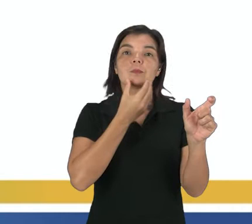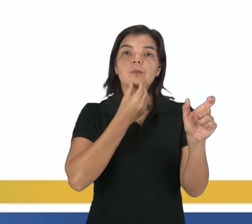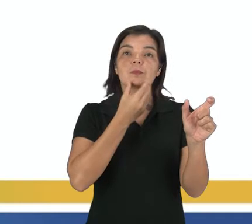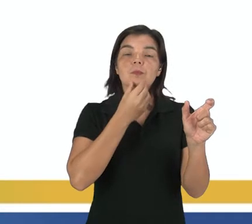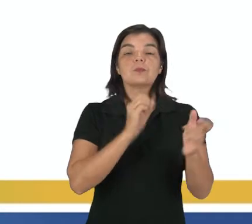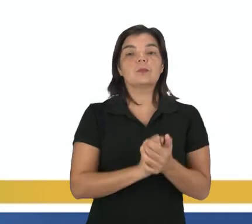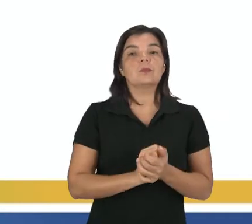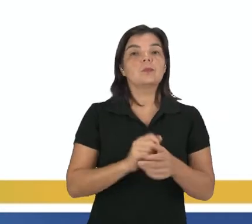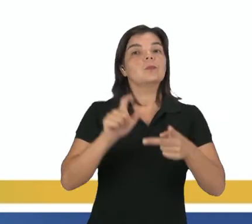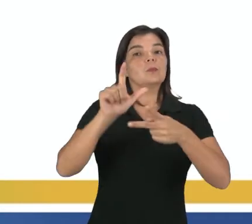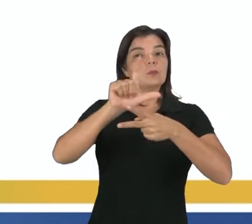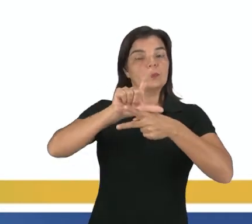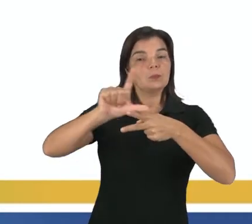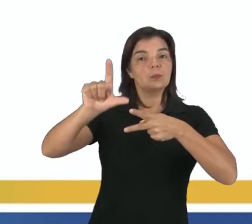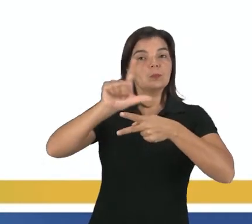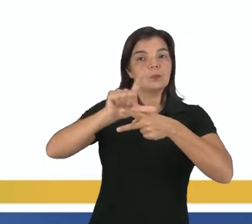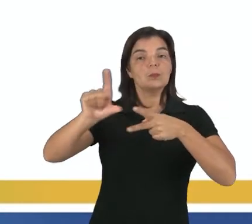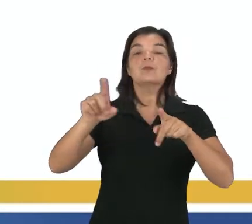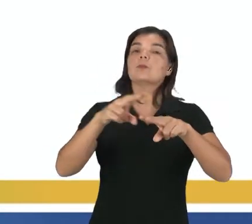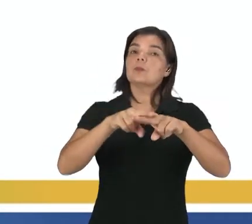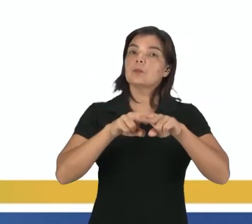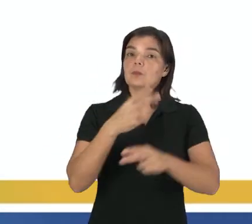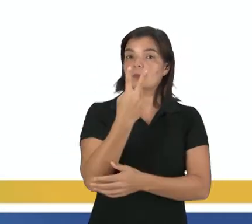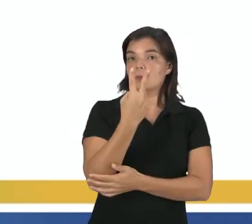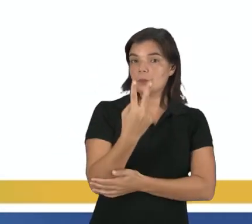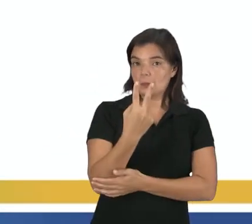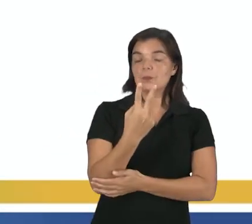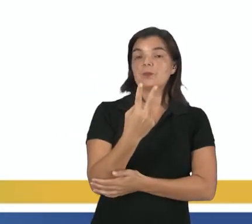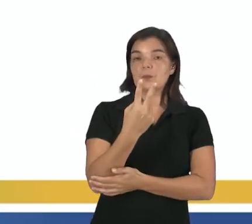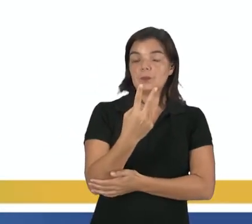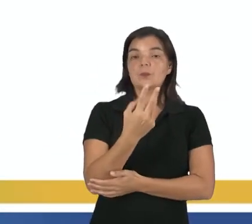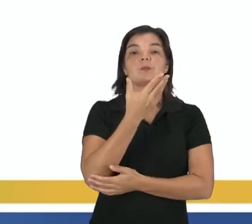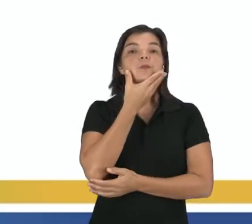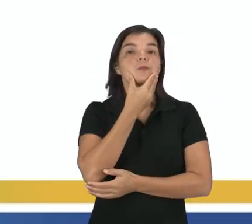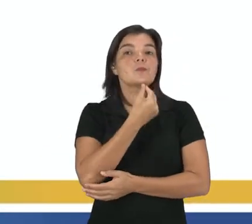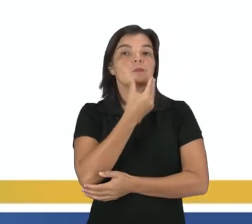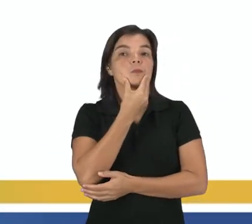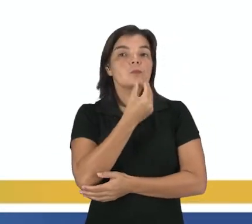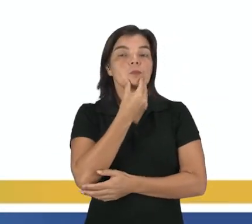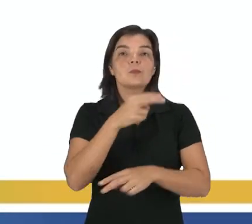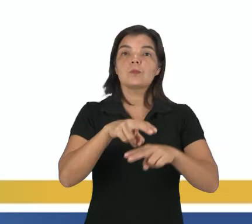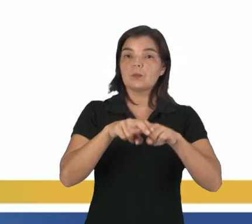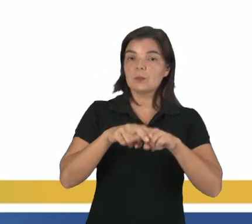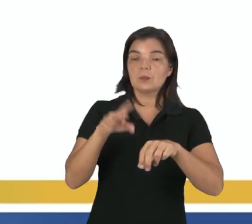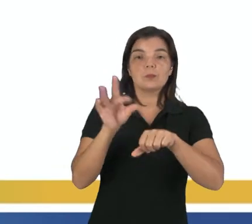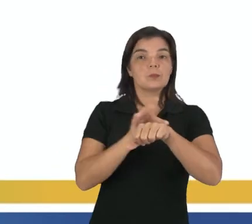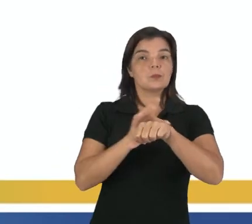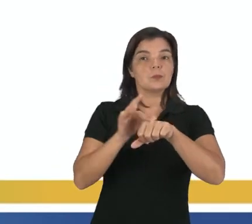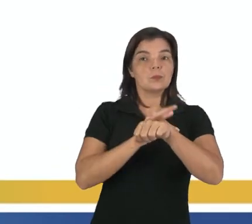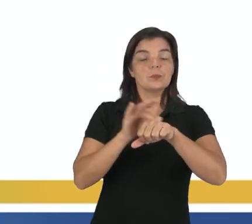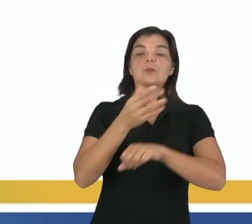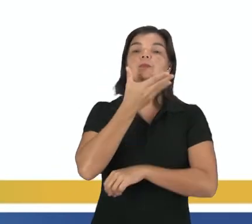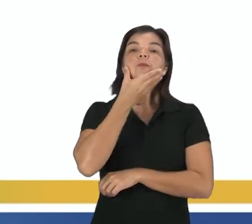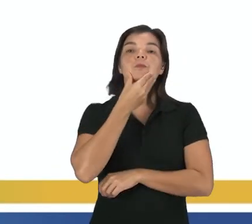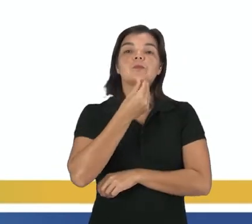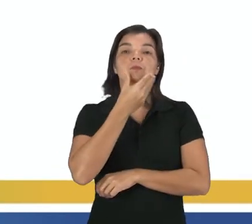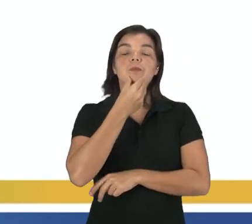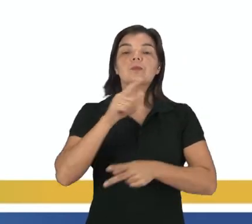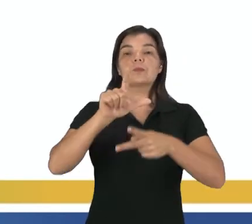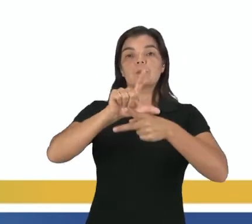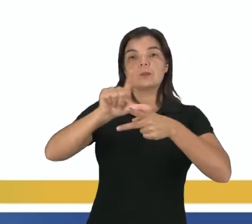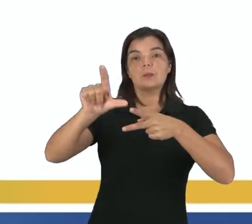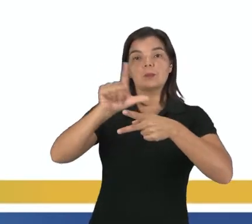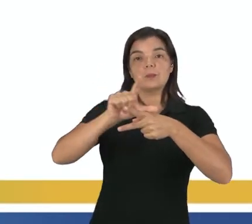masculino, no plural. Por isso que 2 está no masculino. Por isso que pretos está no